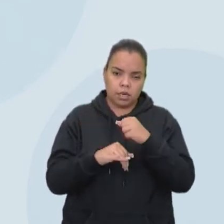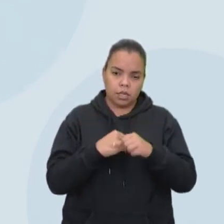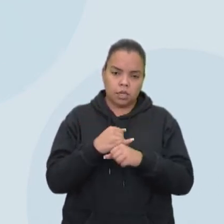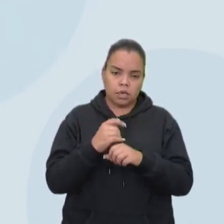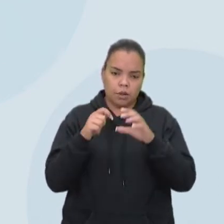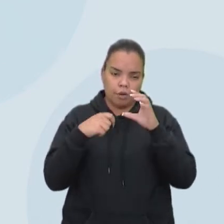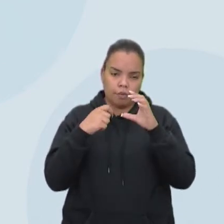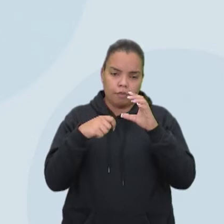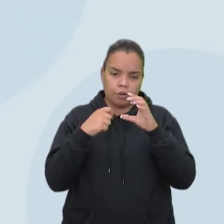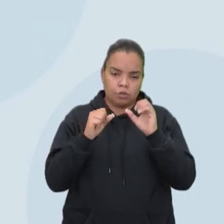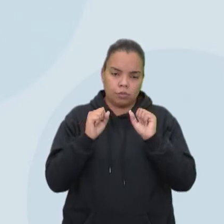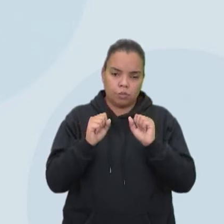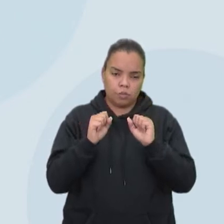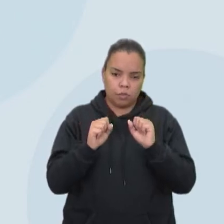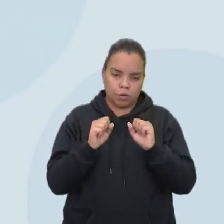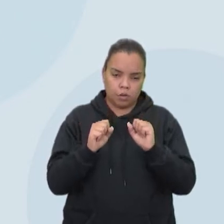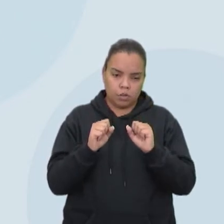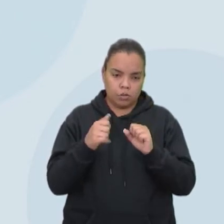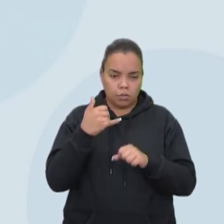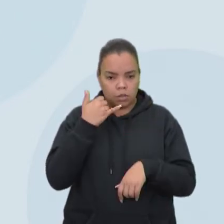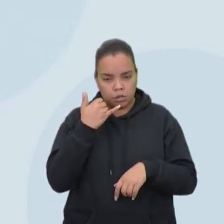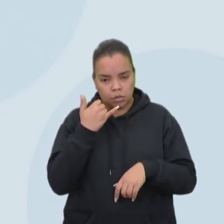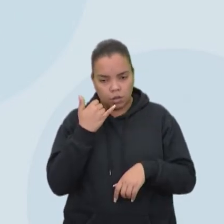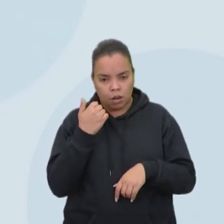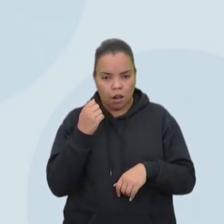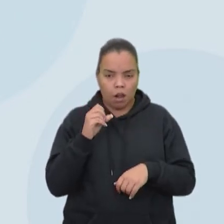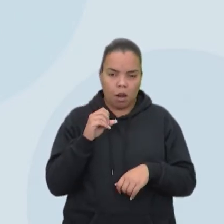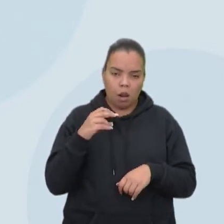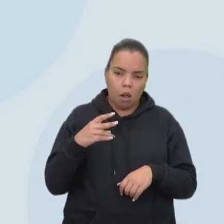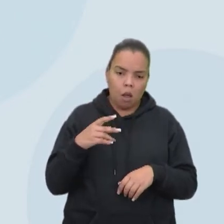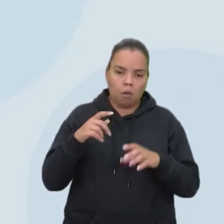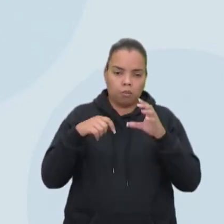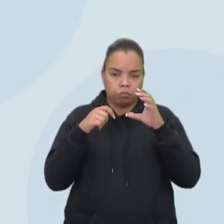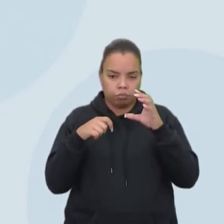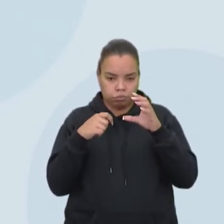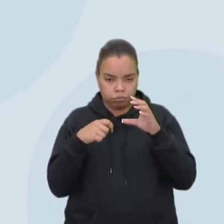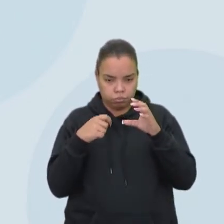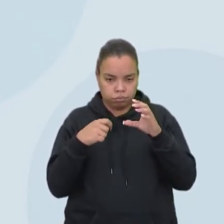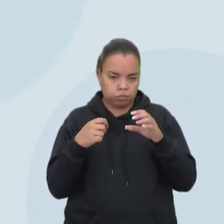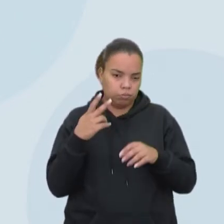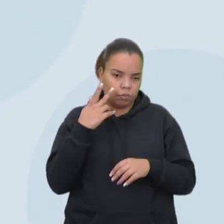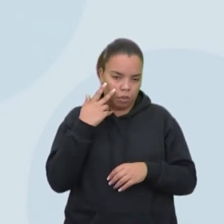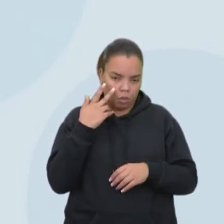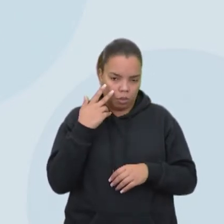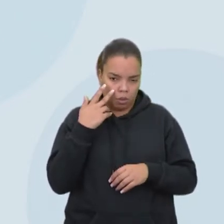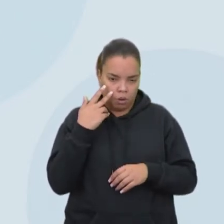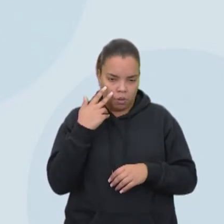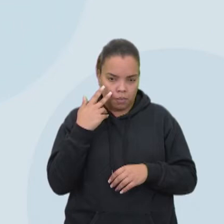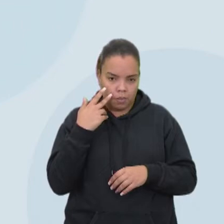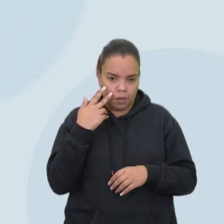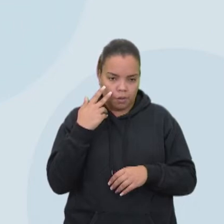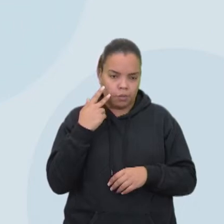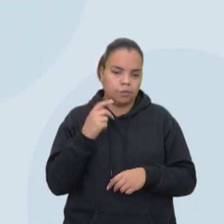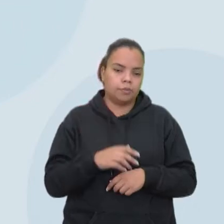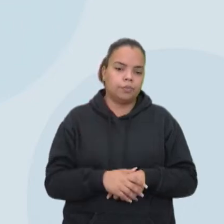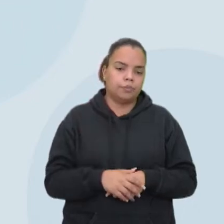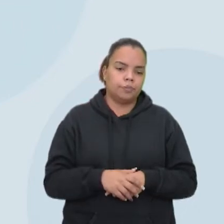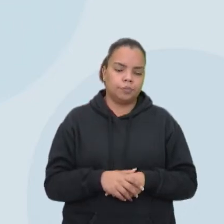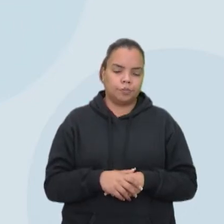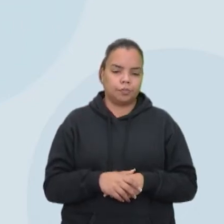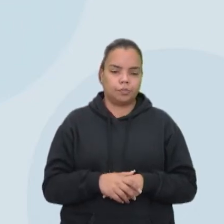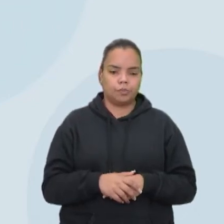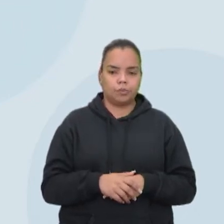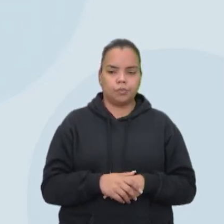feitos utilizando câmeras digitais ou celulares com recurso de gravação de filmes, webcams, filmadoras analógicas